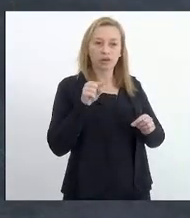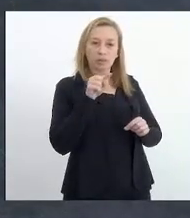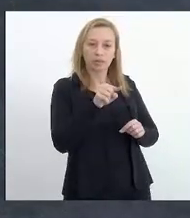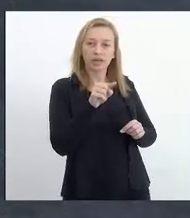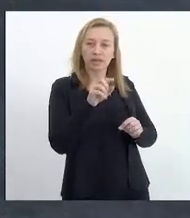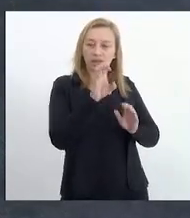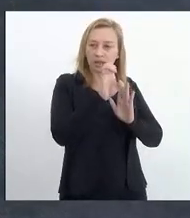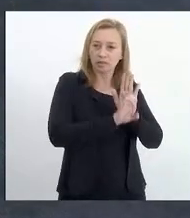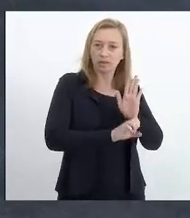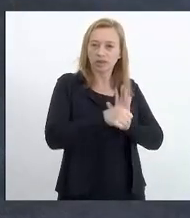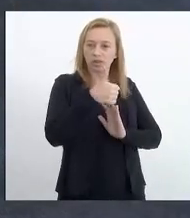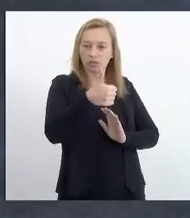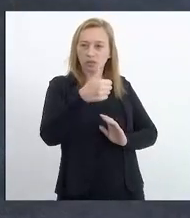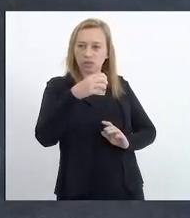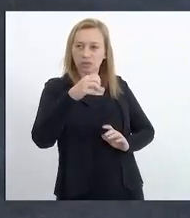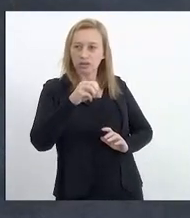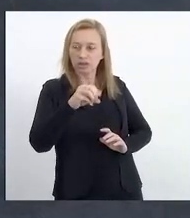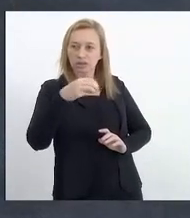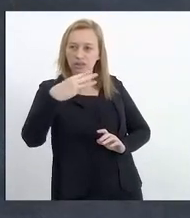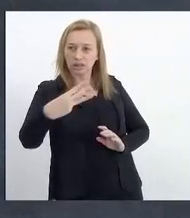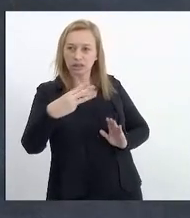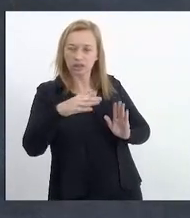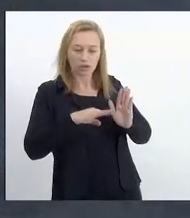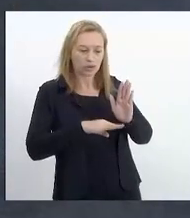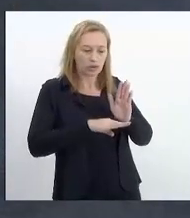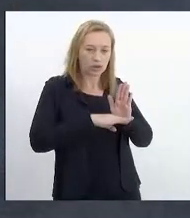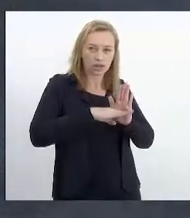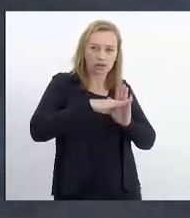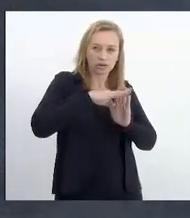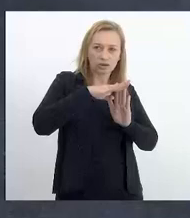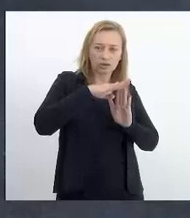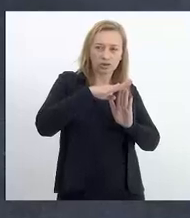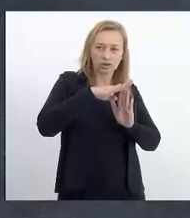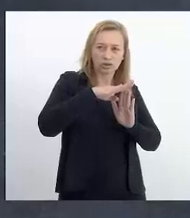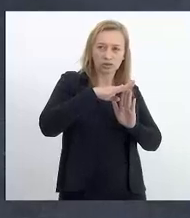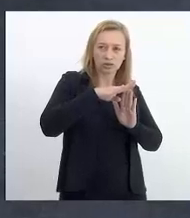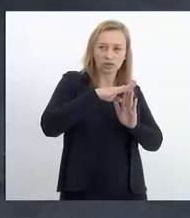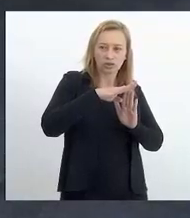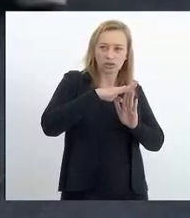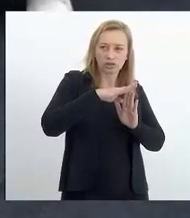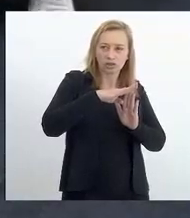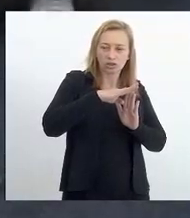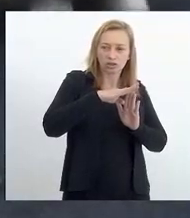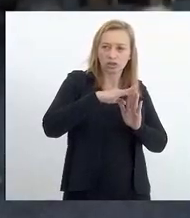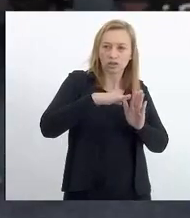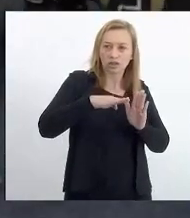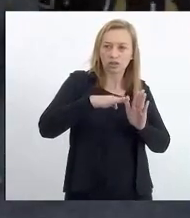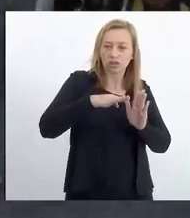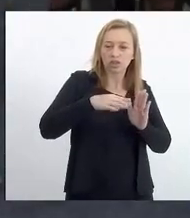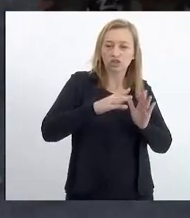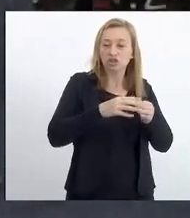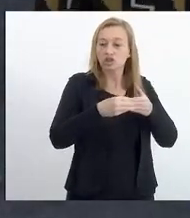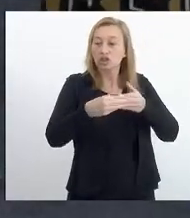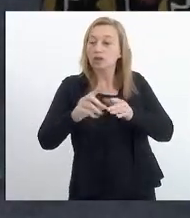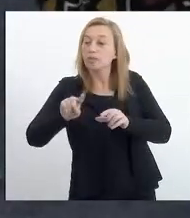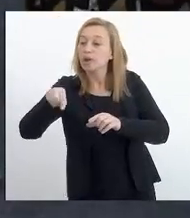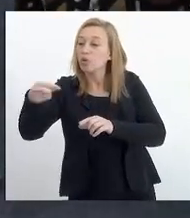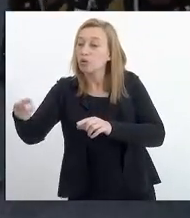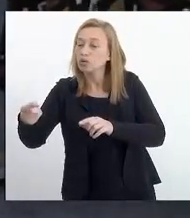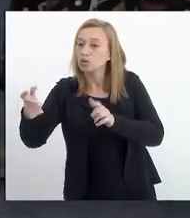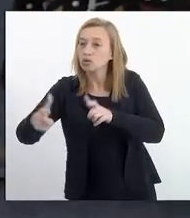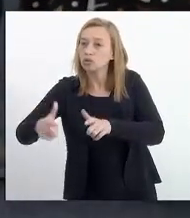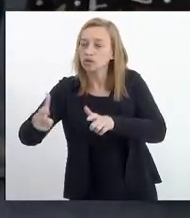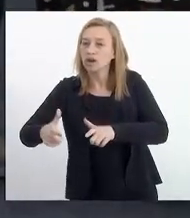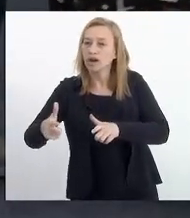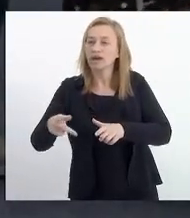constitucional número 103, o elevador sempre te joga para a lei complementar 51, te joga para outro andar, que fala